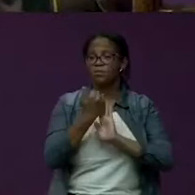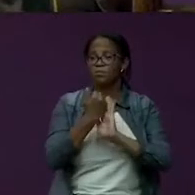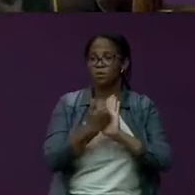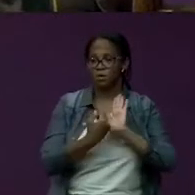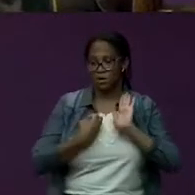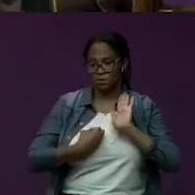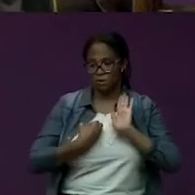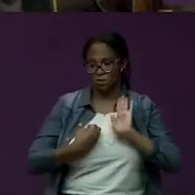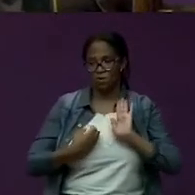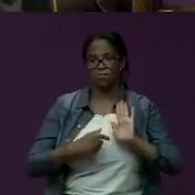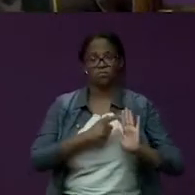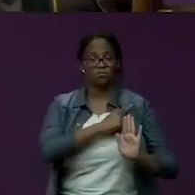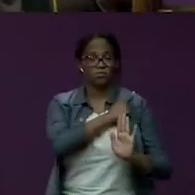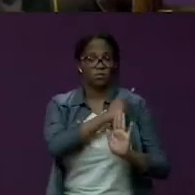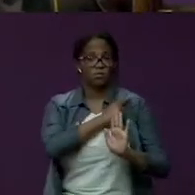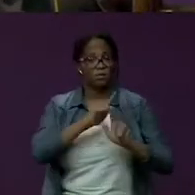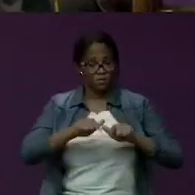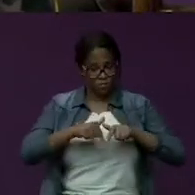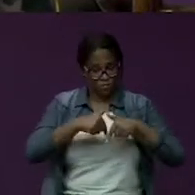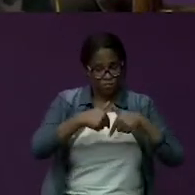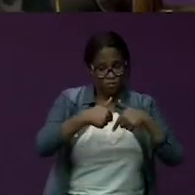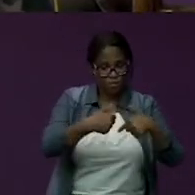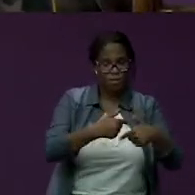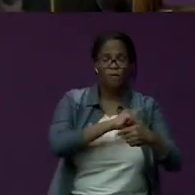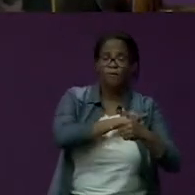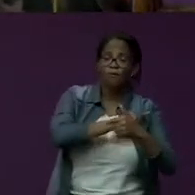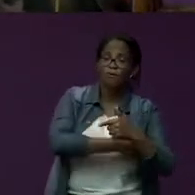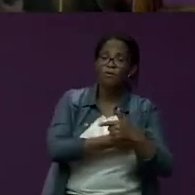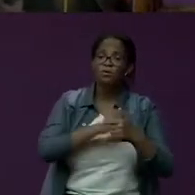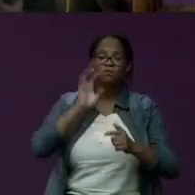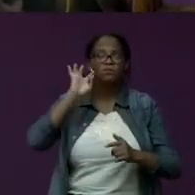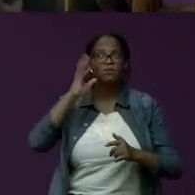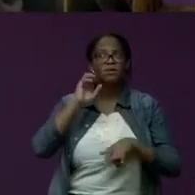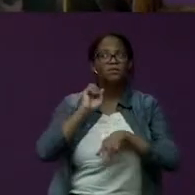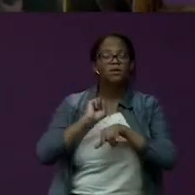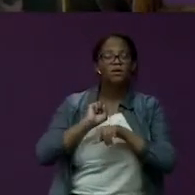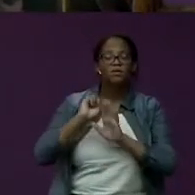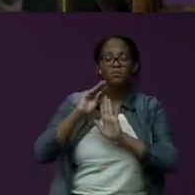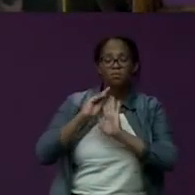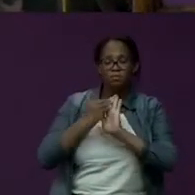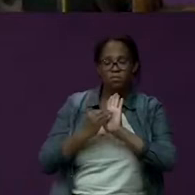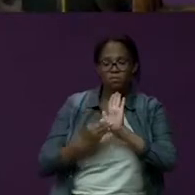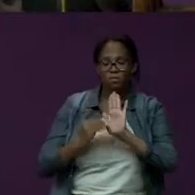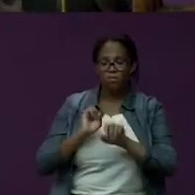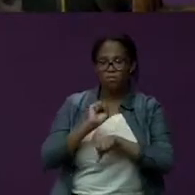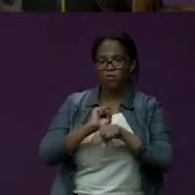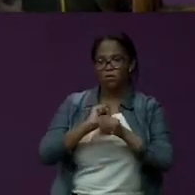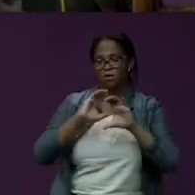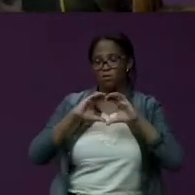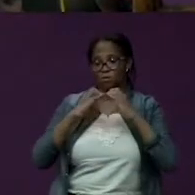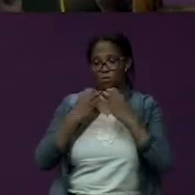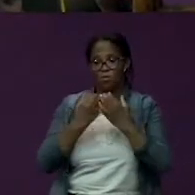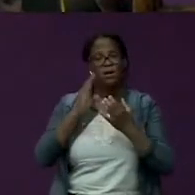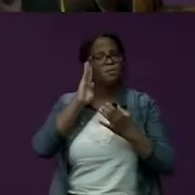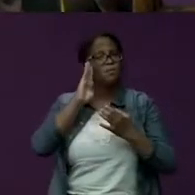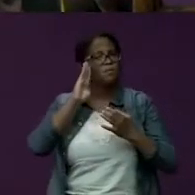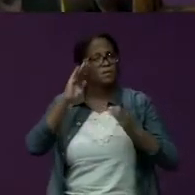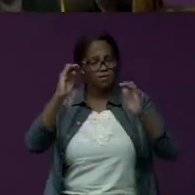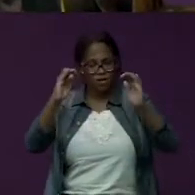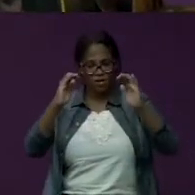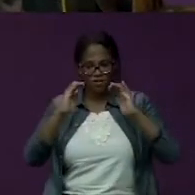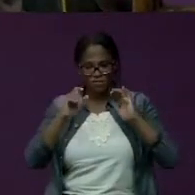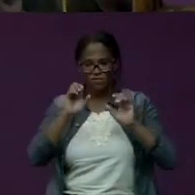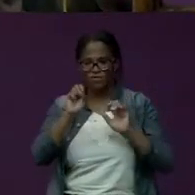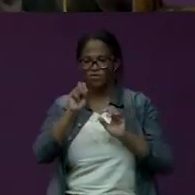atual gestão, mas com muita força pelas deliberações do nosso 8º Congresso. É um eixo de defesa da soberania, um eixo